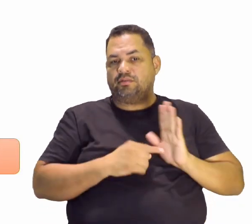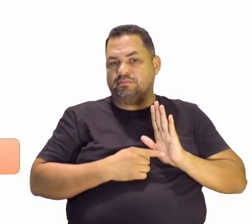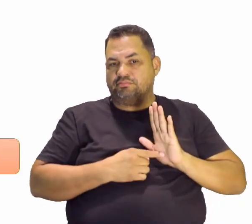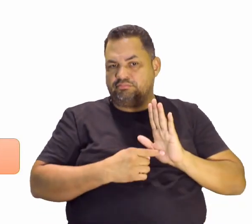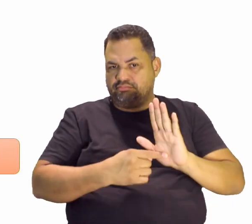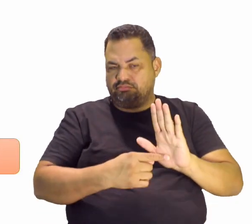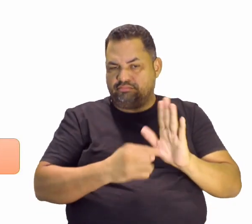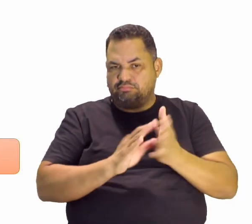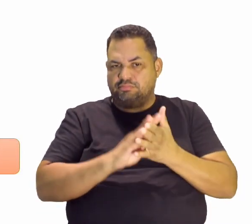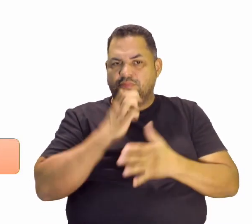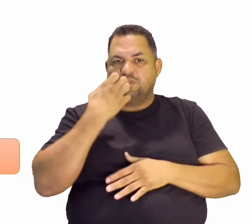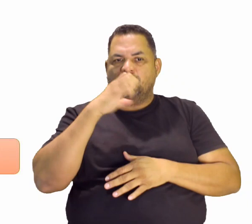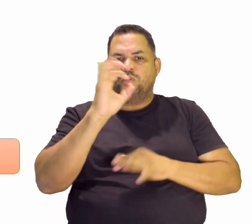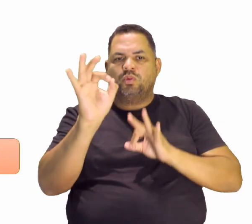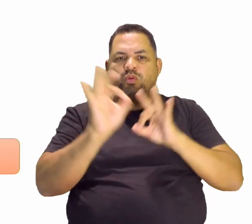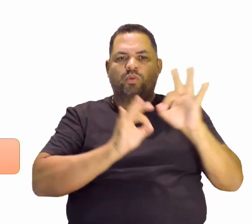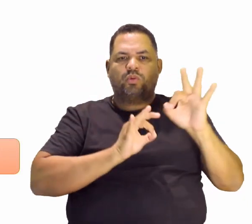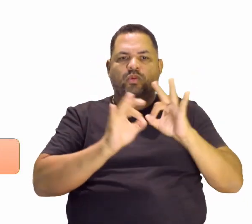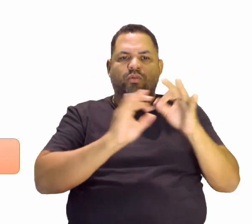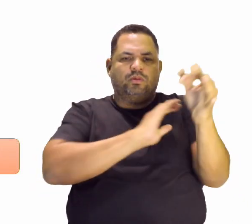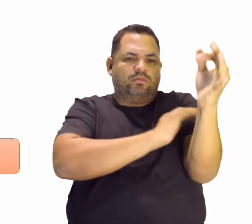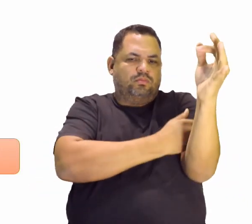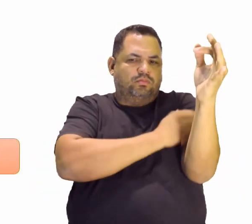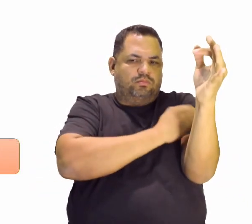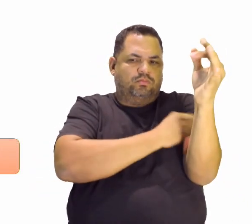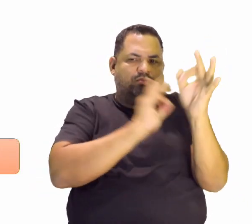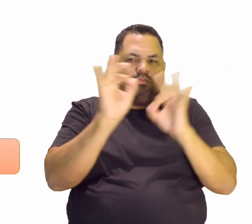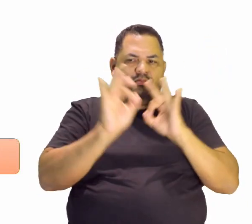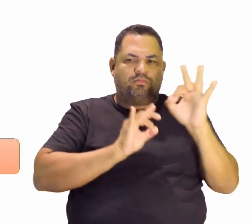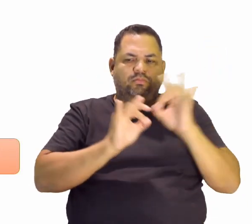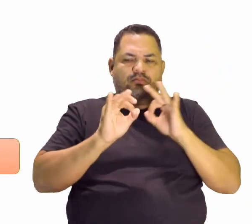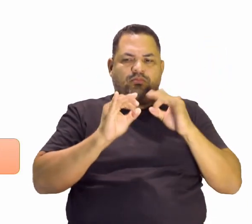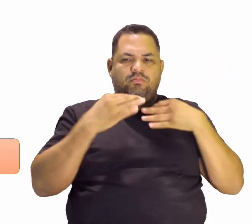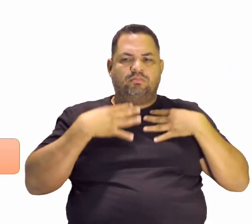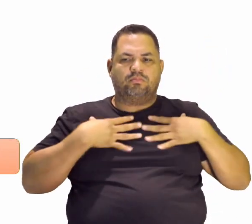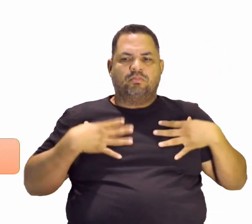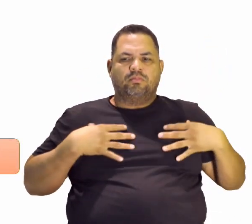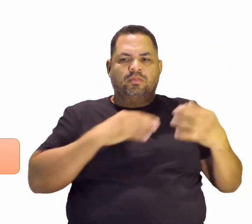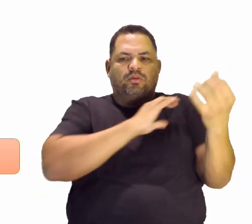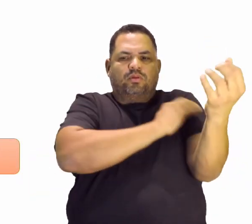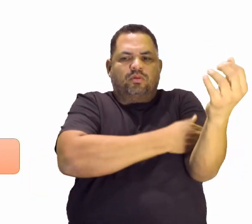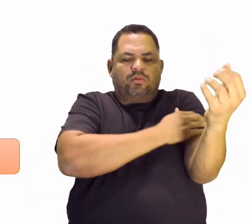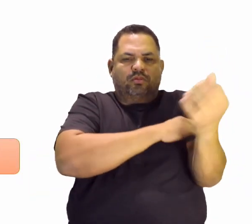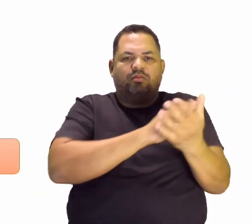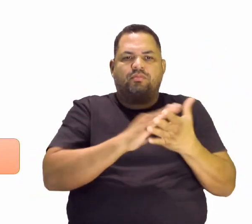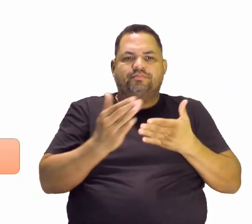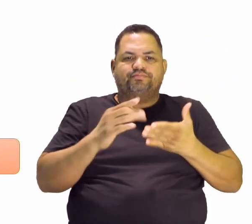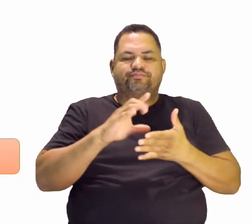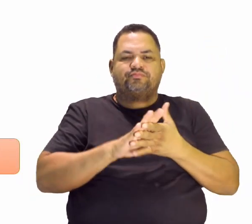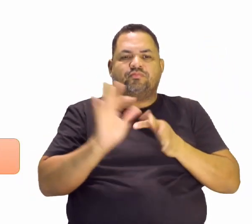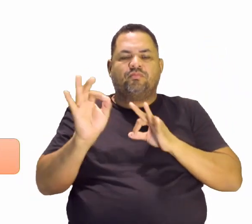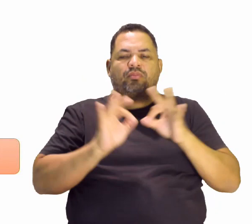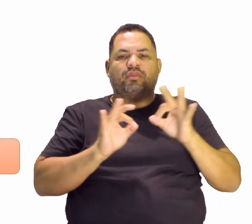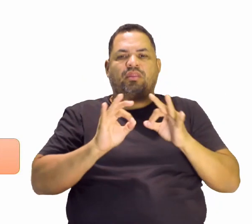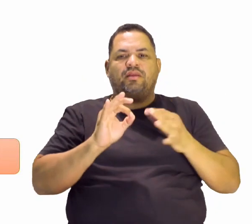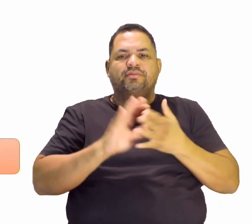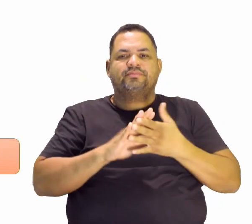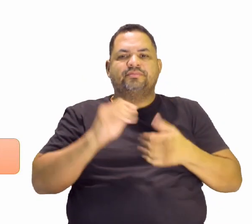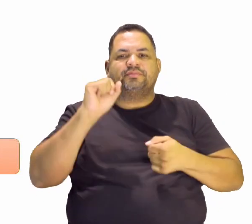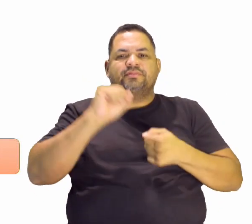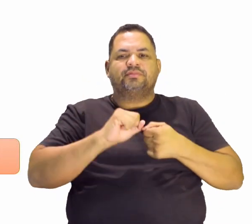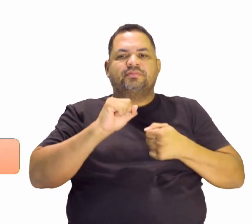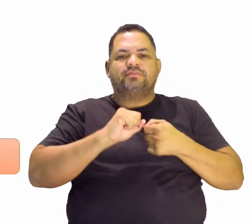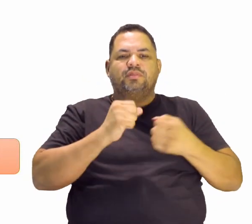possa construir os nossos músculos, né? Elas vão trazer energia imediata para a gente construir, não, para a gente realizar a